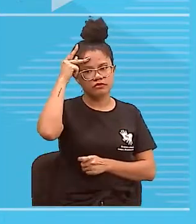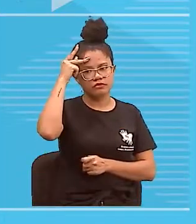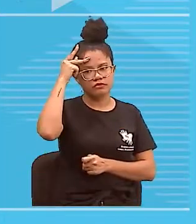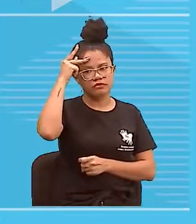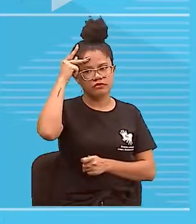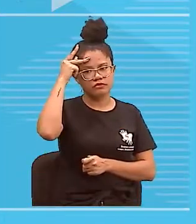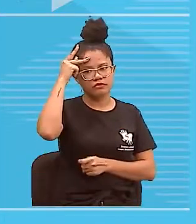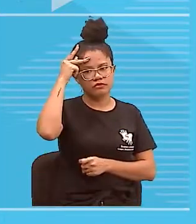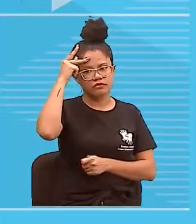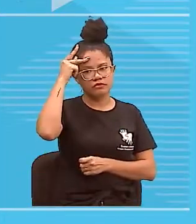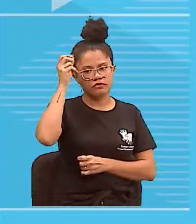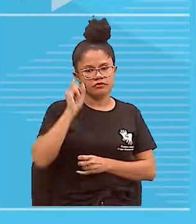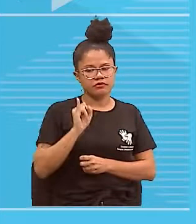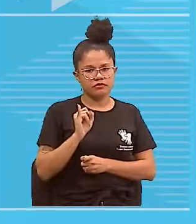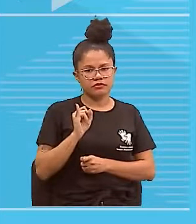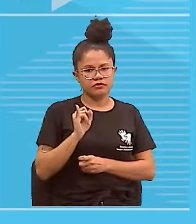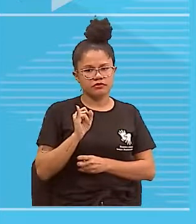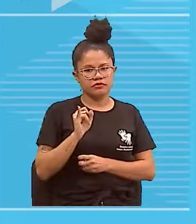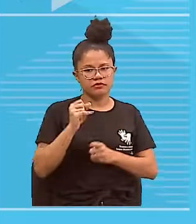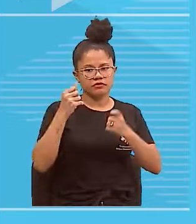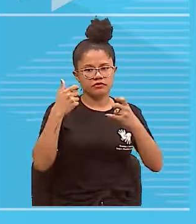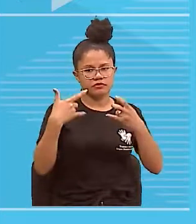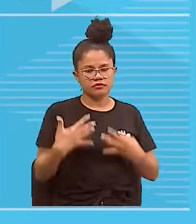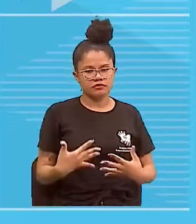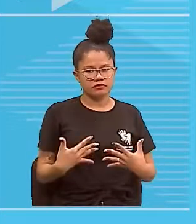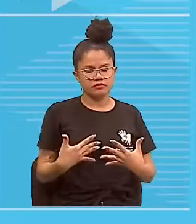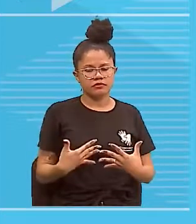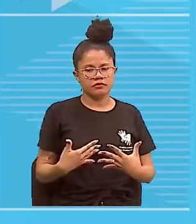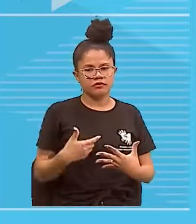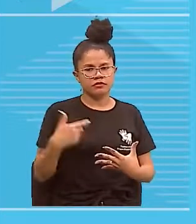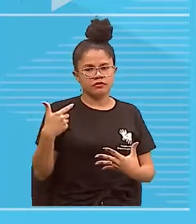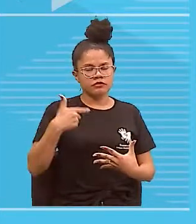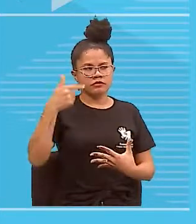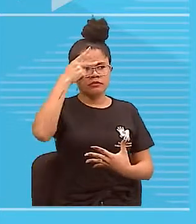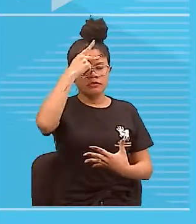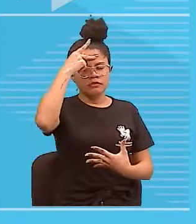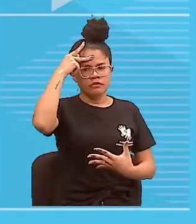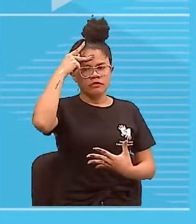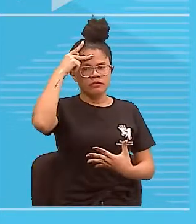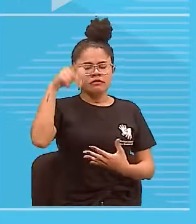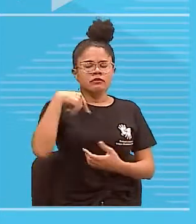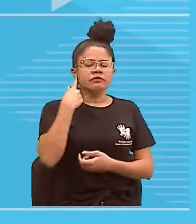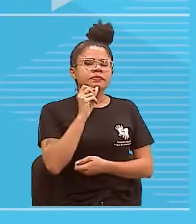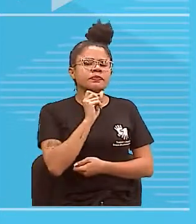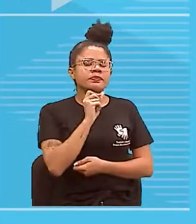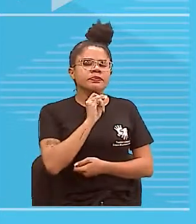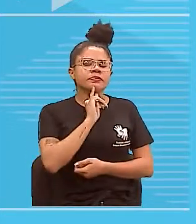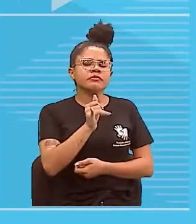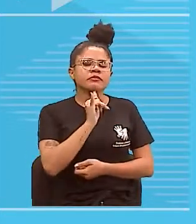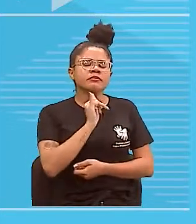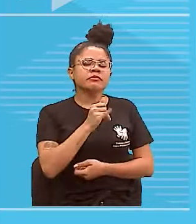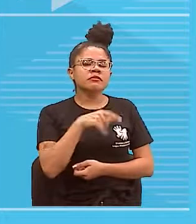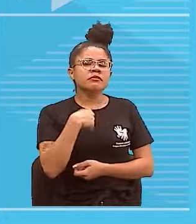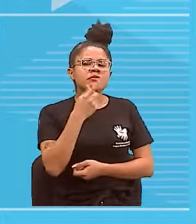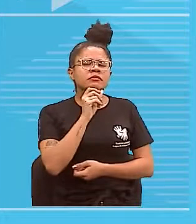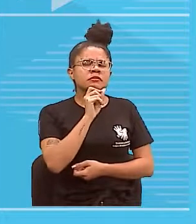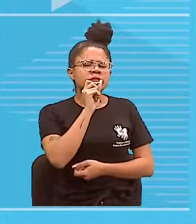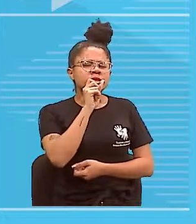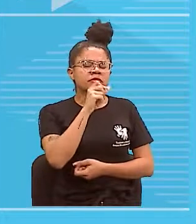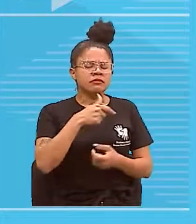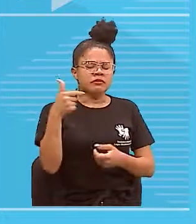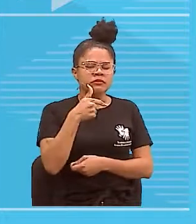eu falo segundo a pessoa eu tô querendo dizer com quem se fala vocês lembram disso né primeira pessoa quem fala